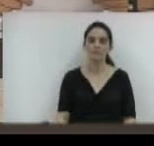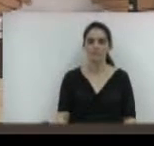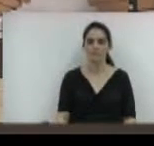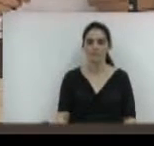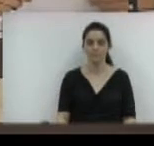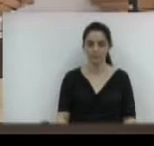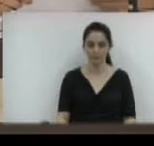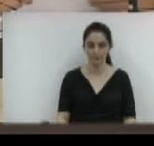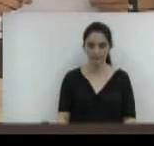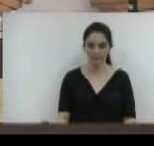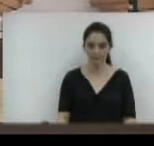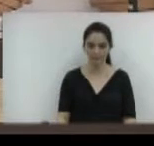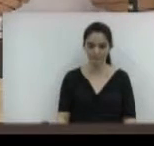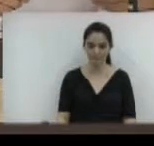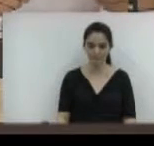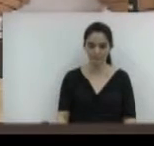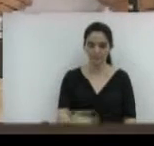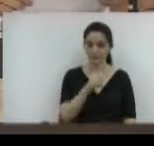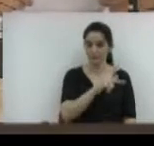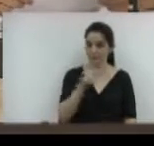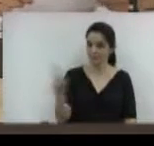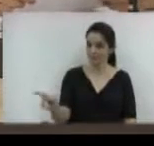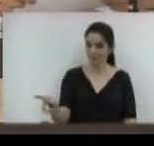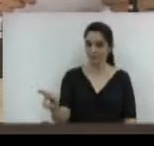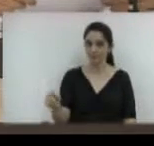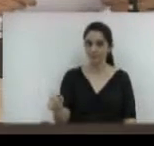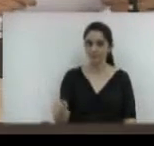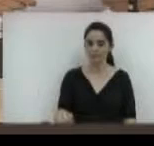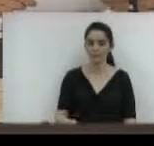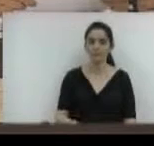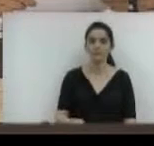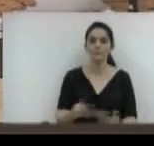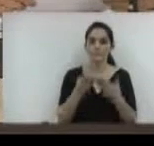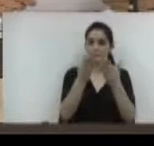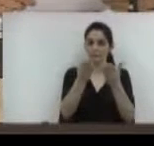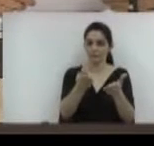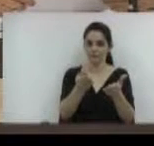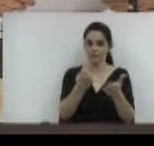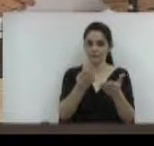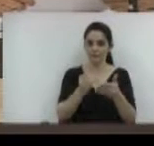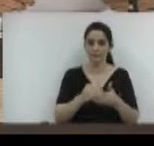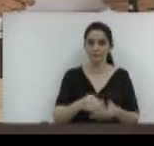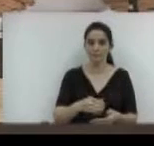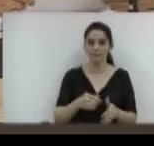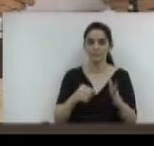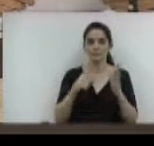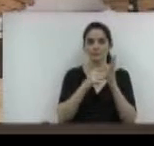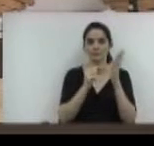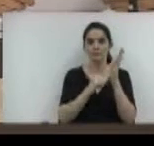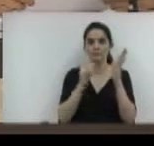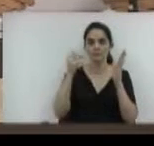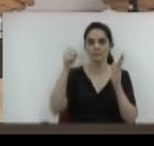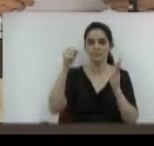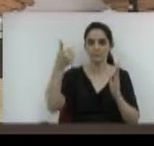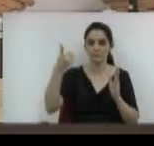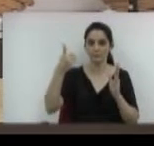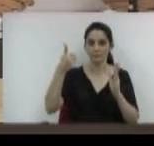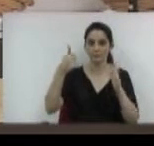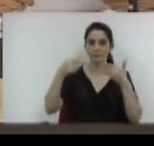Limeira. Senhor presidente, venho à ilustre presença de Vossa Excelência com fundamento no artigo 81,